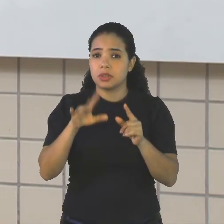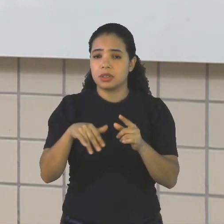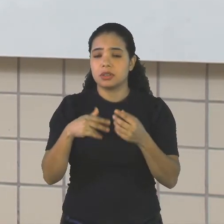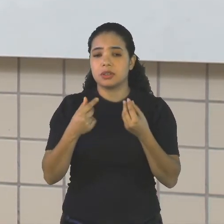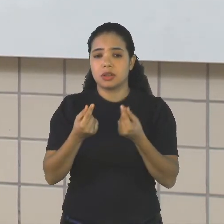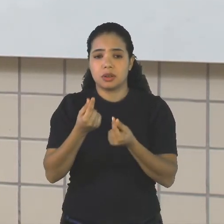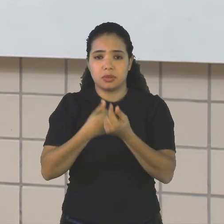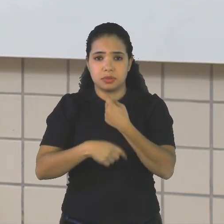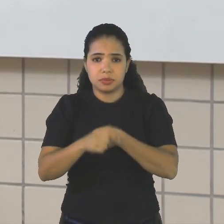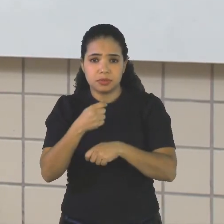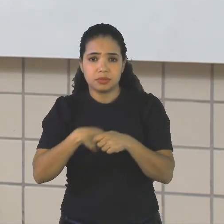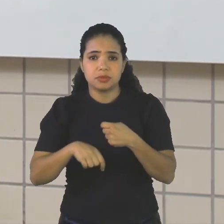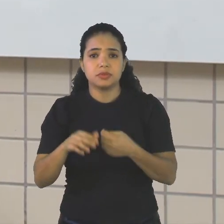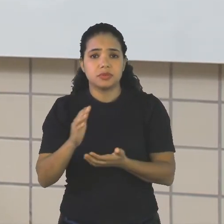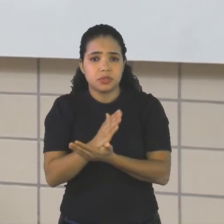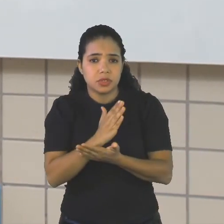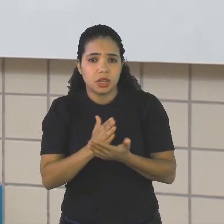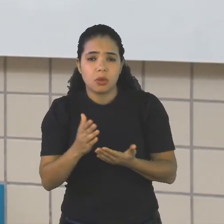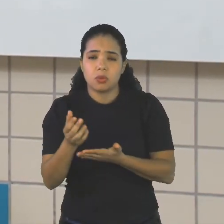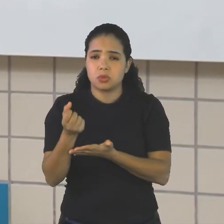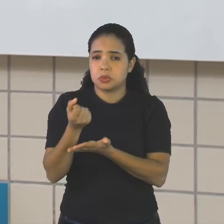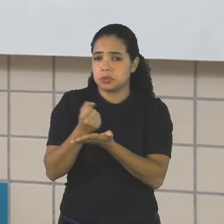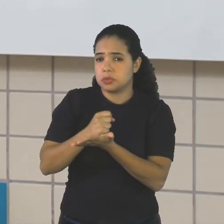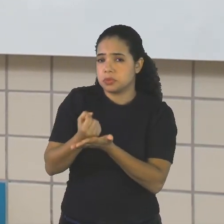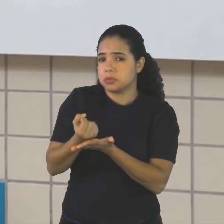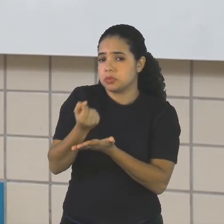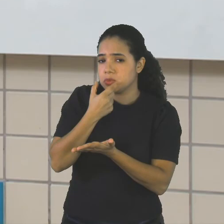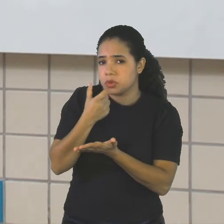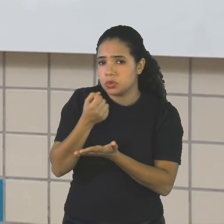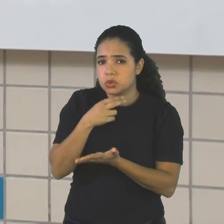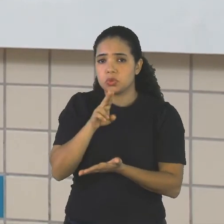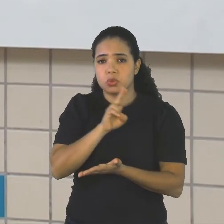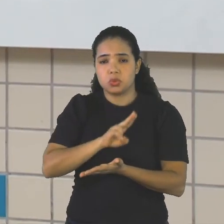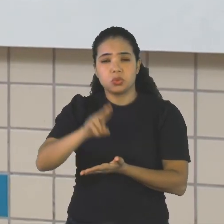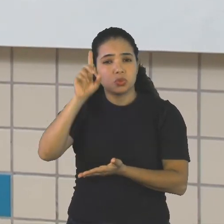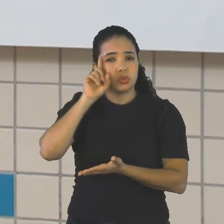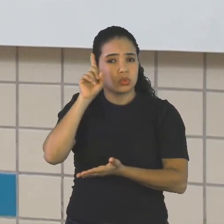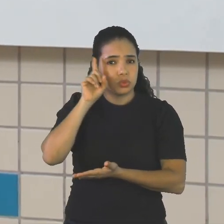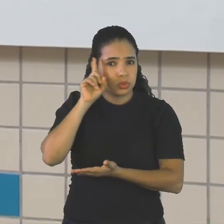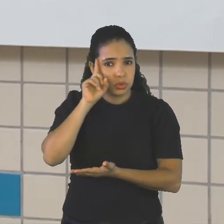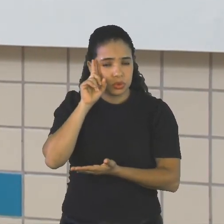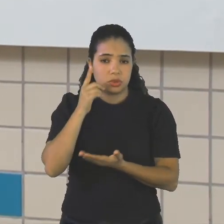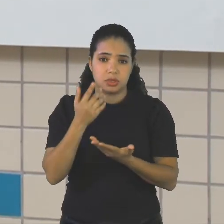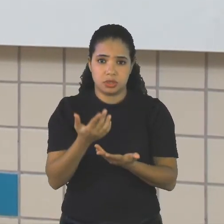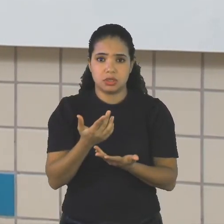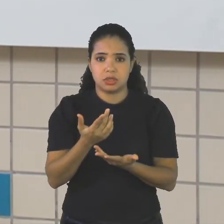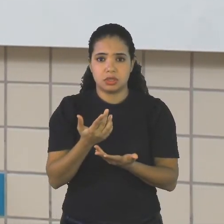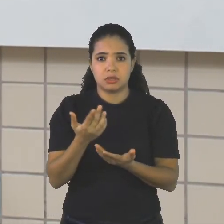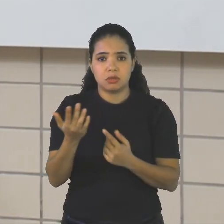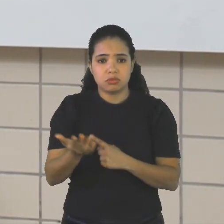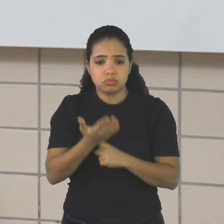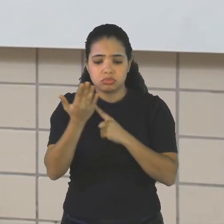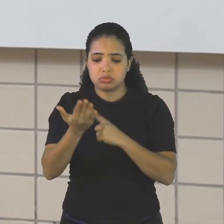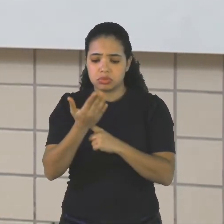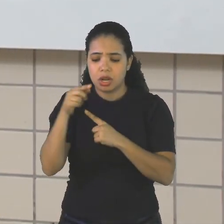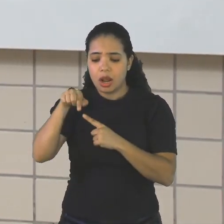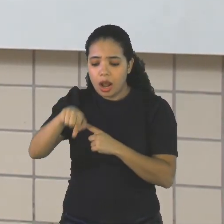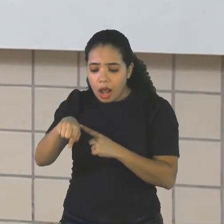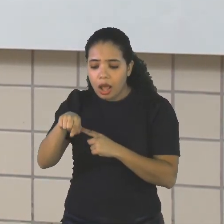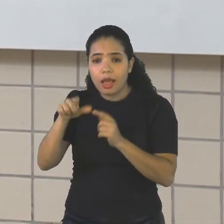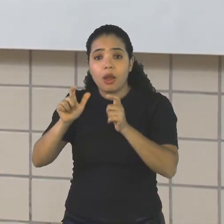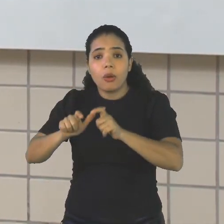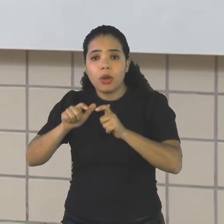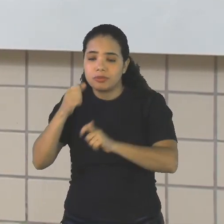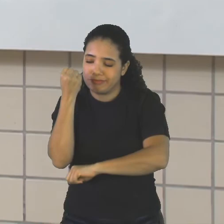econômico. Alguns medicamentos que a gente utiliza, né, no nosso dia a dia, eles provêm das plantas. Sim,